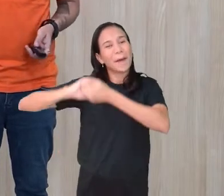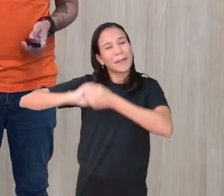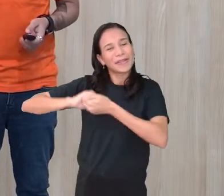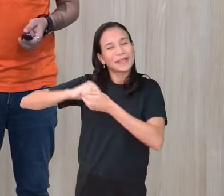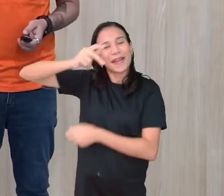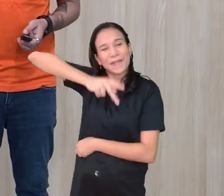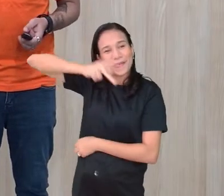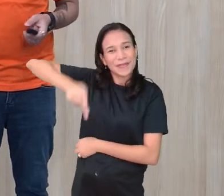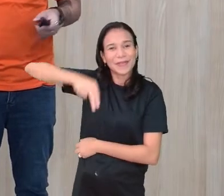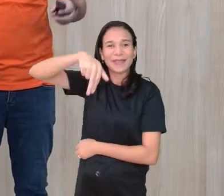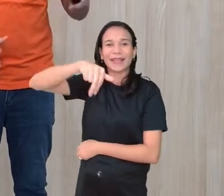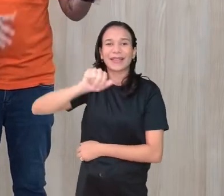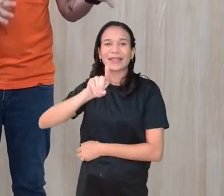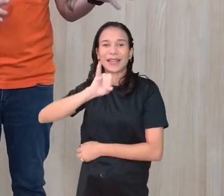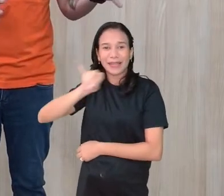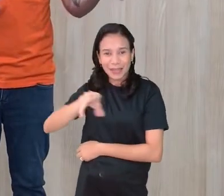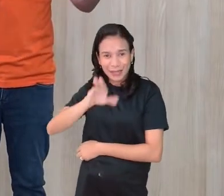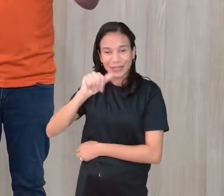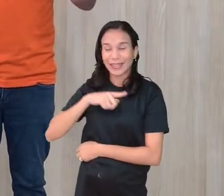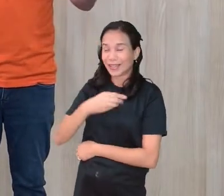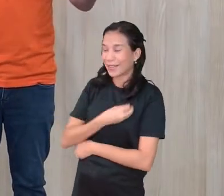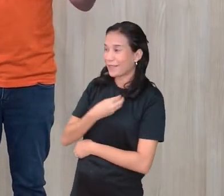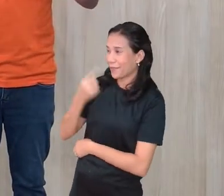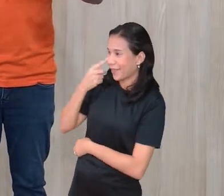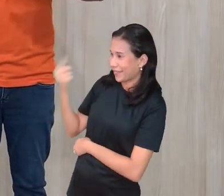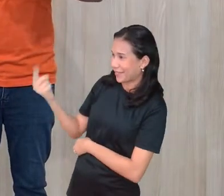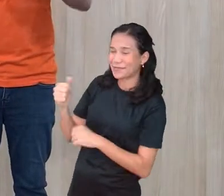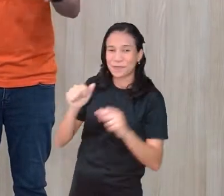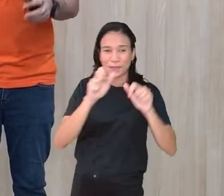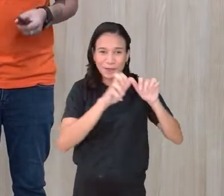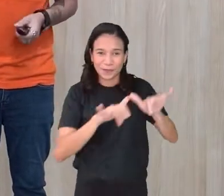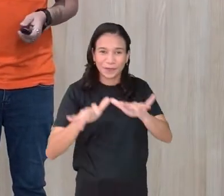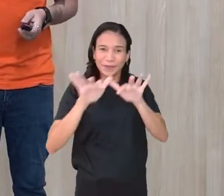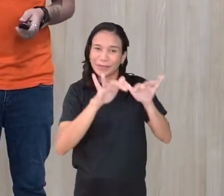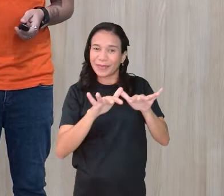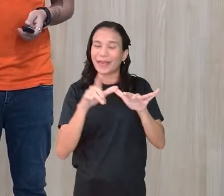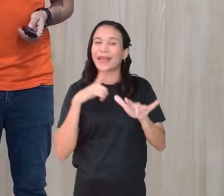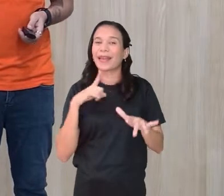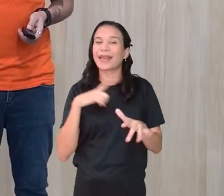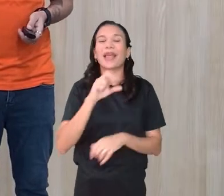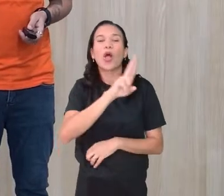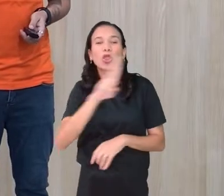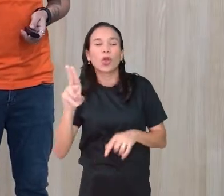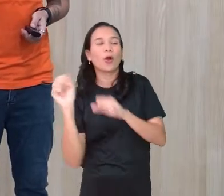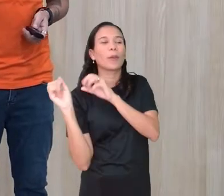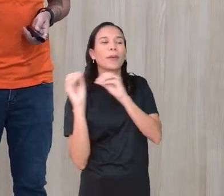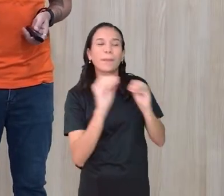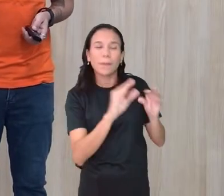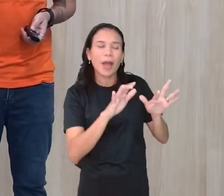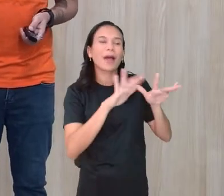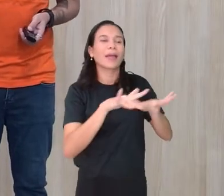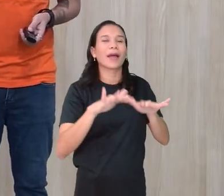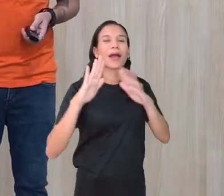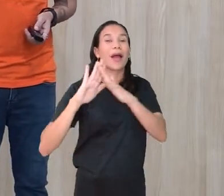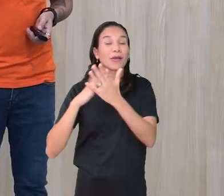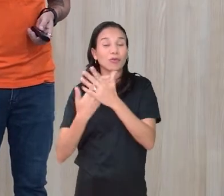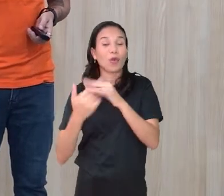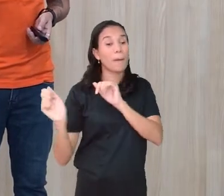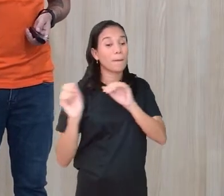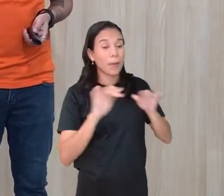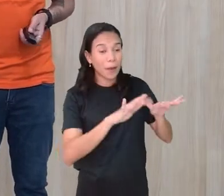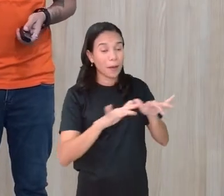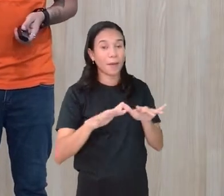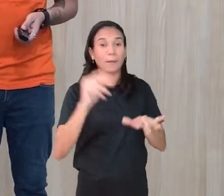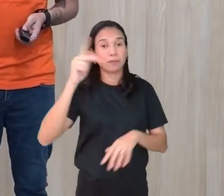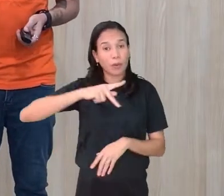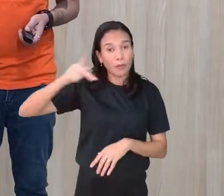queridíssima professora Nádia, tá certo? Que vai estar ali no chat, olhando, manda lá teu nome, a escola que tu estuda, o nome do teu